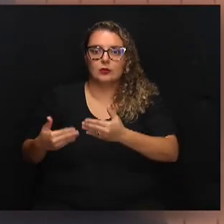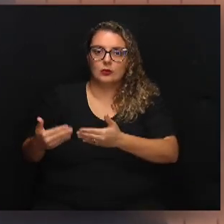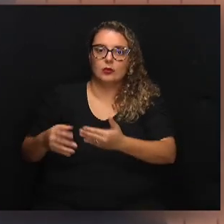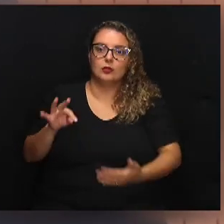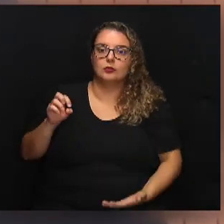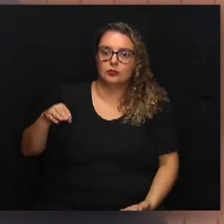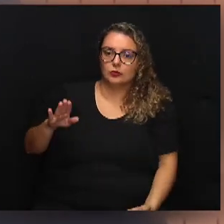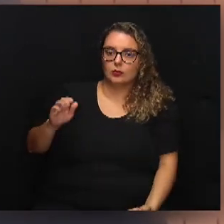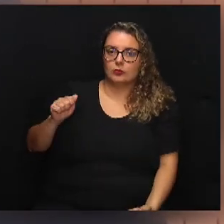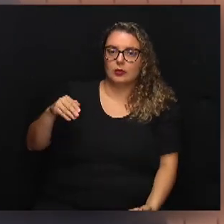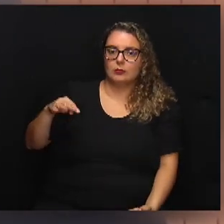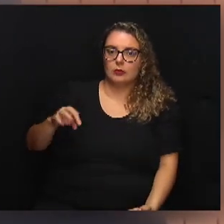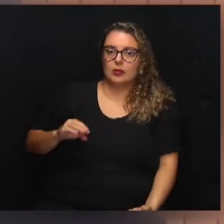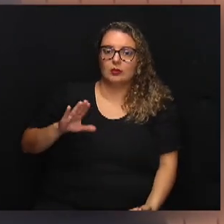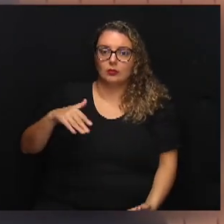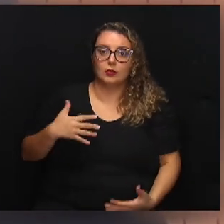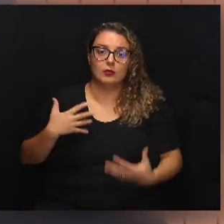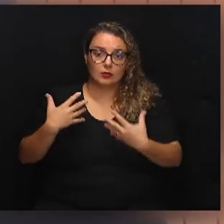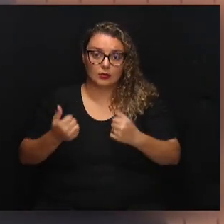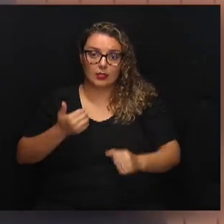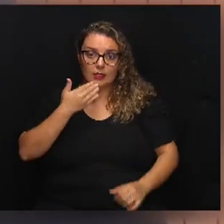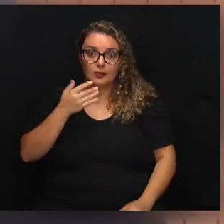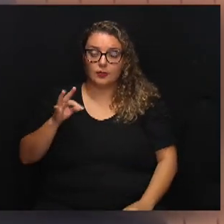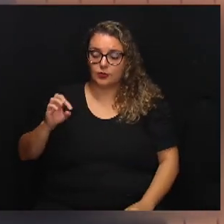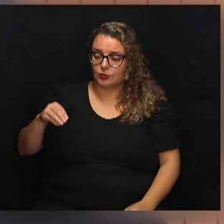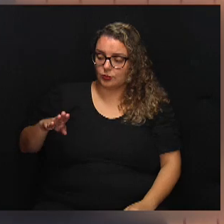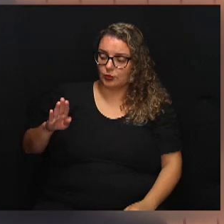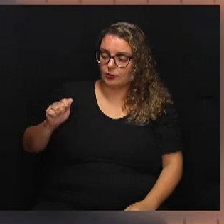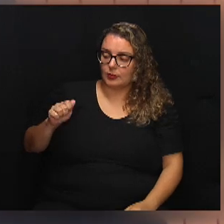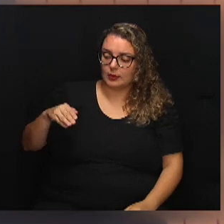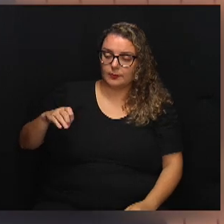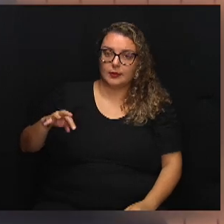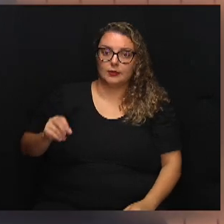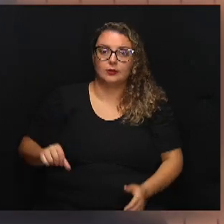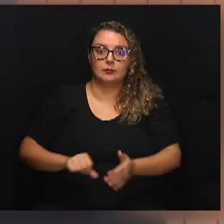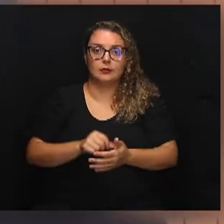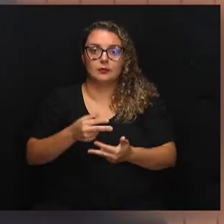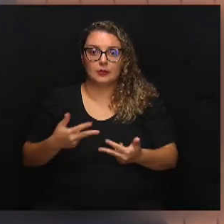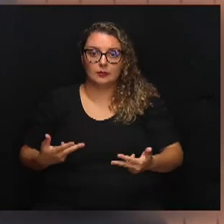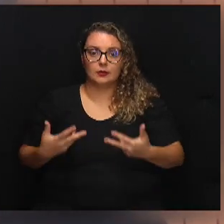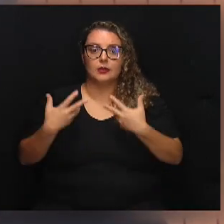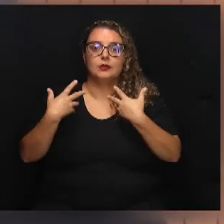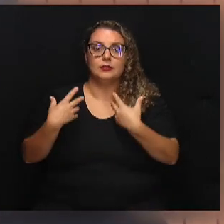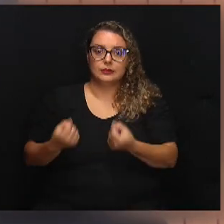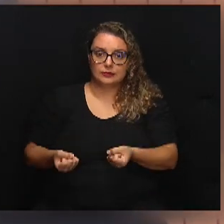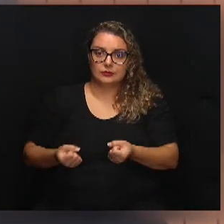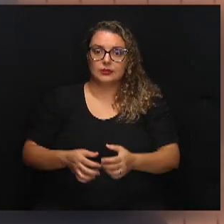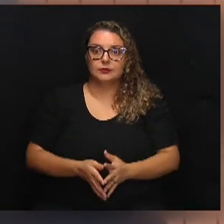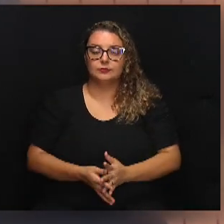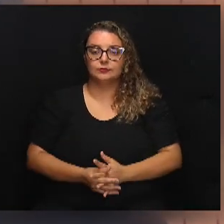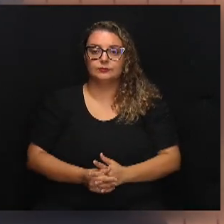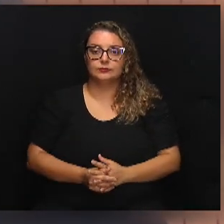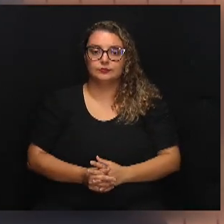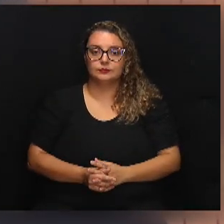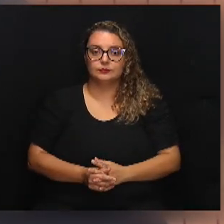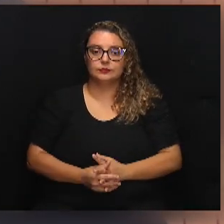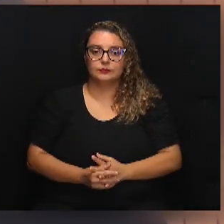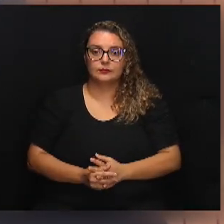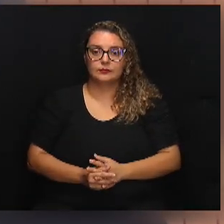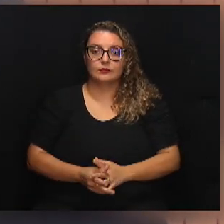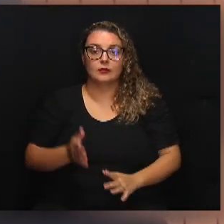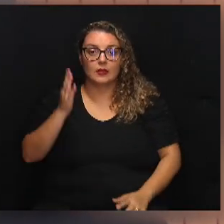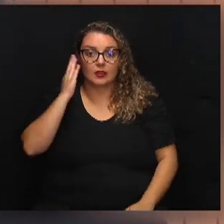tombamento? Quando a gente recebe um pedido de tombamento, a primeira coisa que a gente faz é receber, entender, abrir